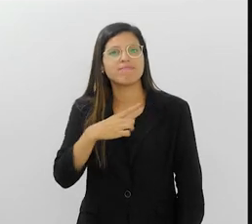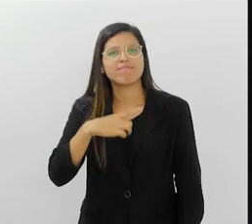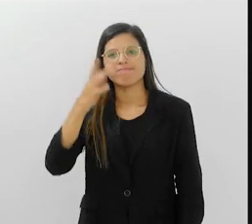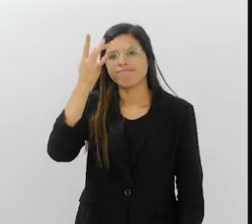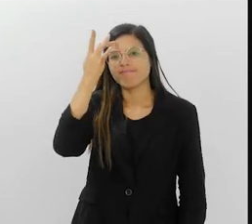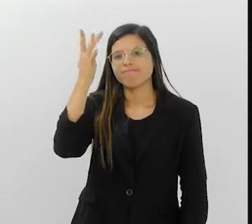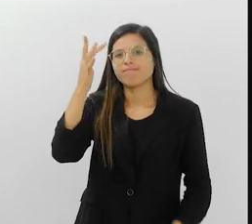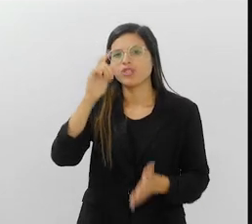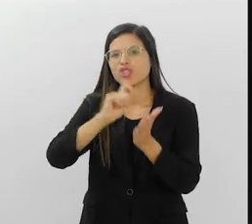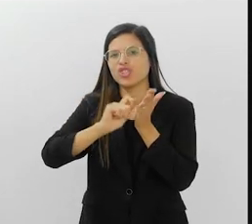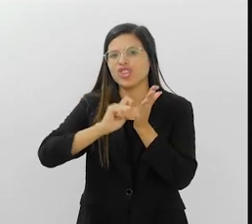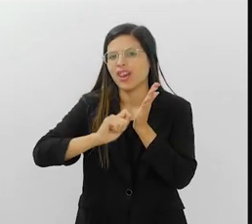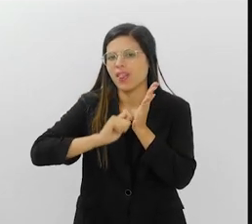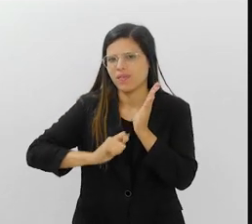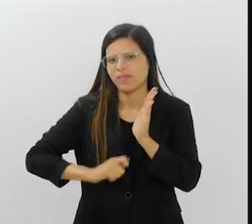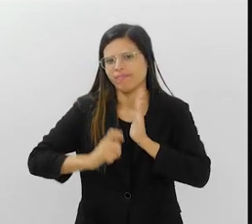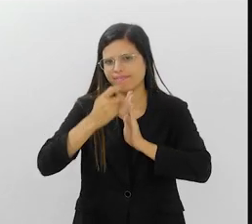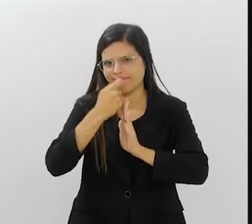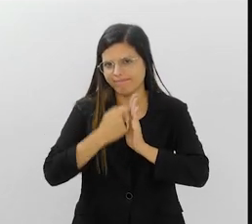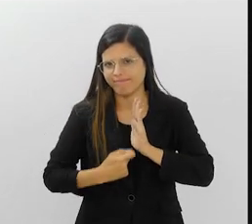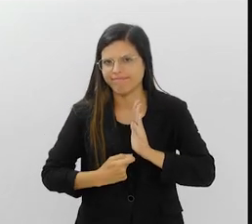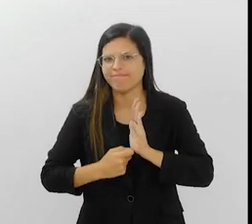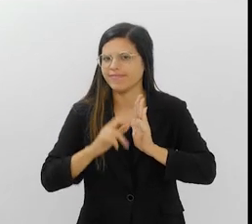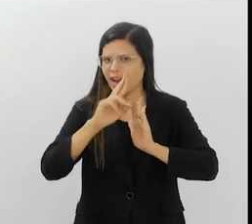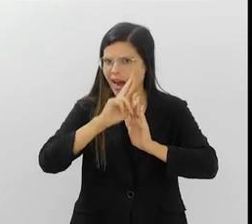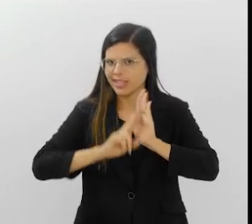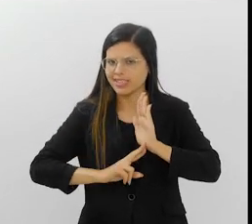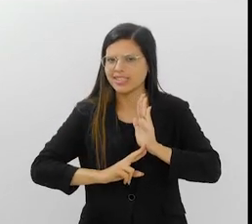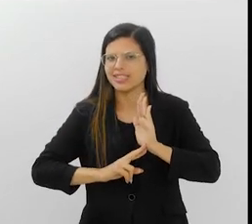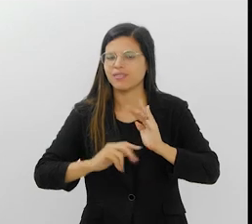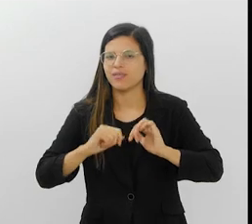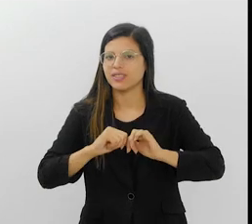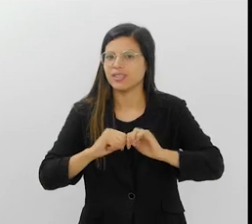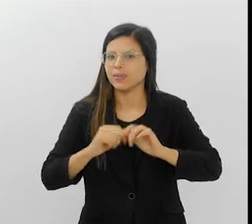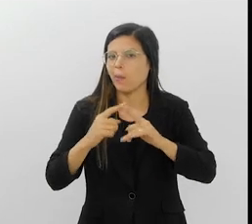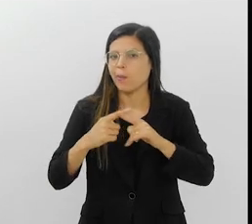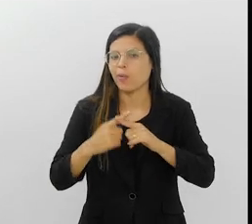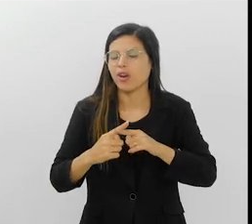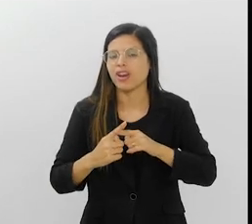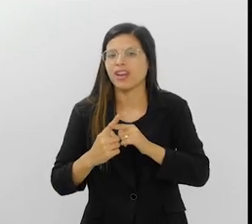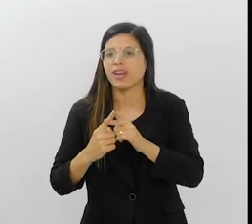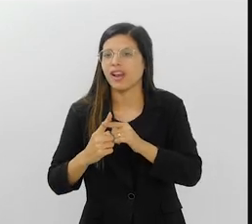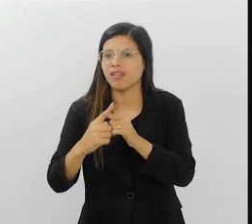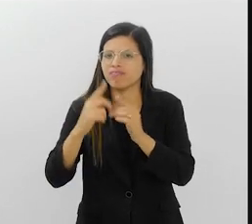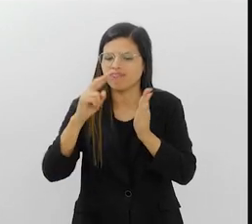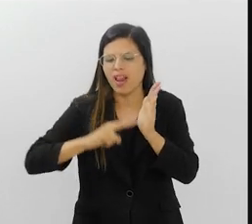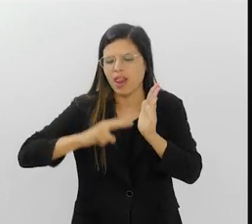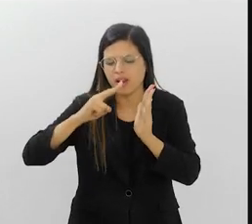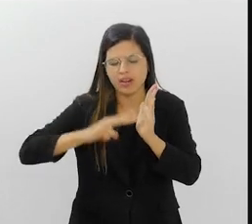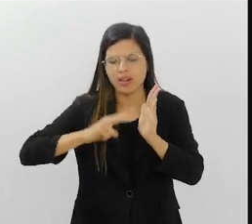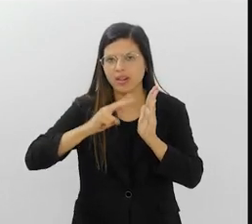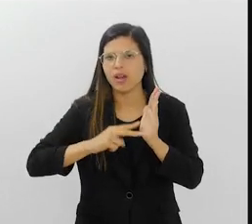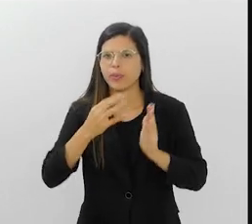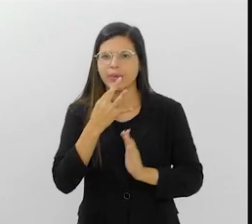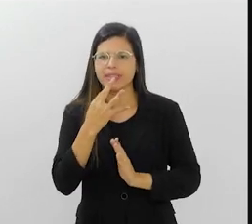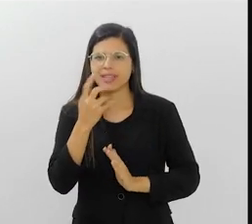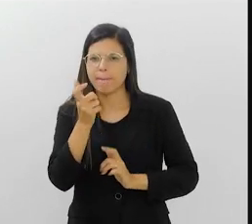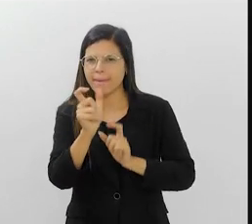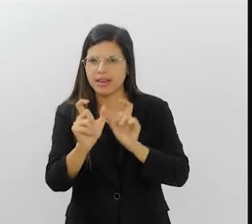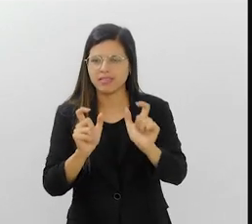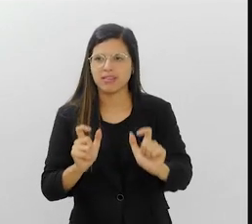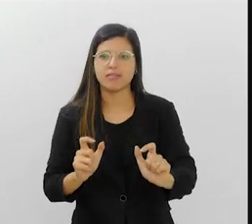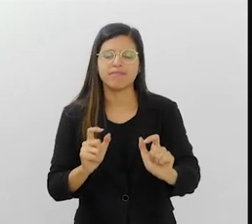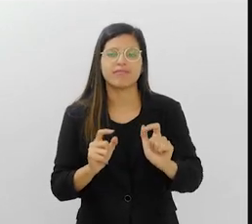eu já tinha facilidade para fazer boas redações. Porque eu já tinha um repertório, um vocabulário bom. E isso foi me